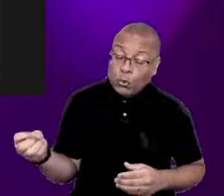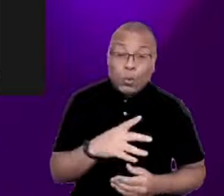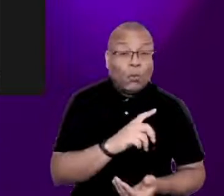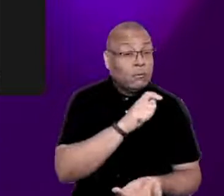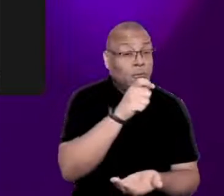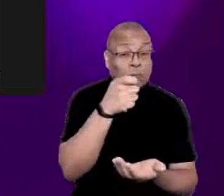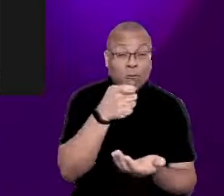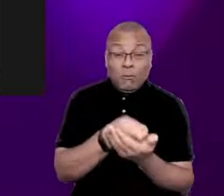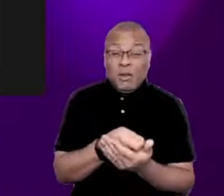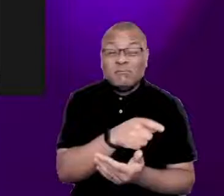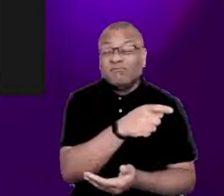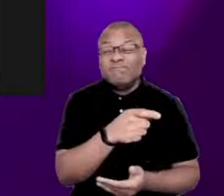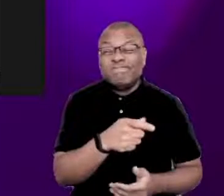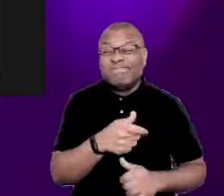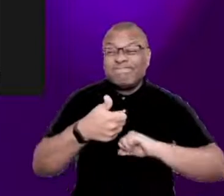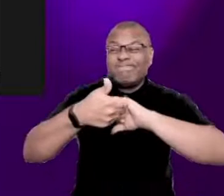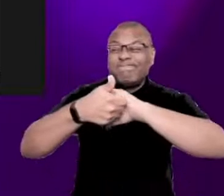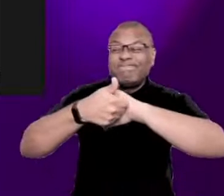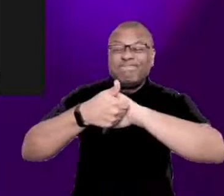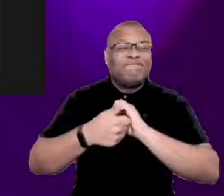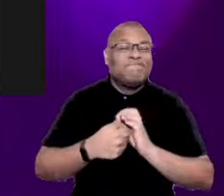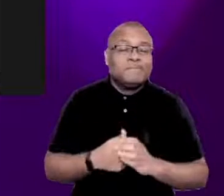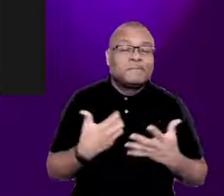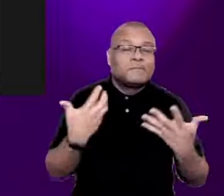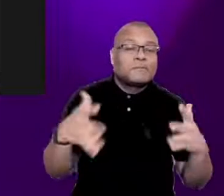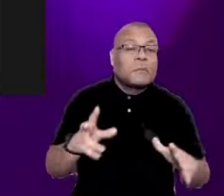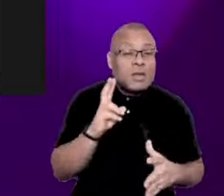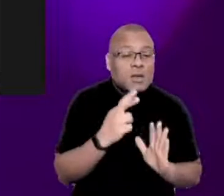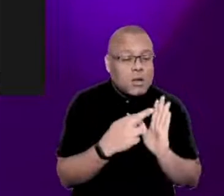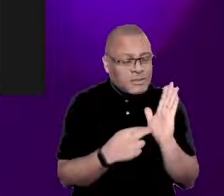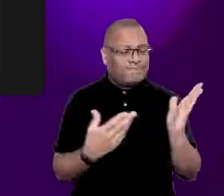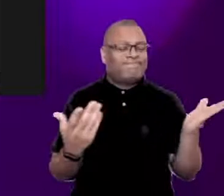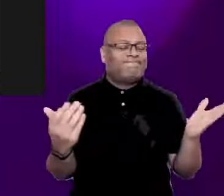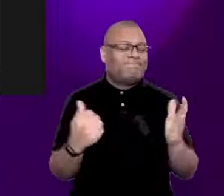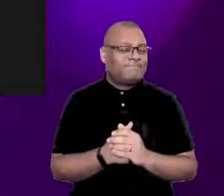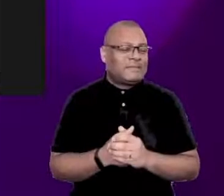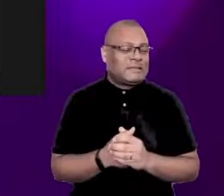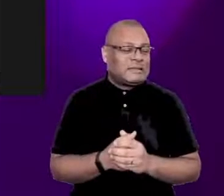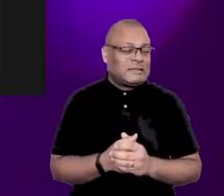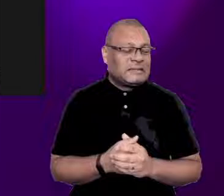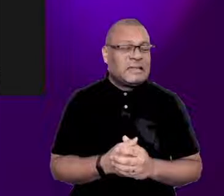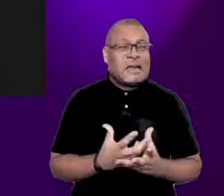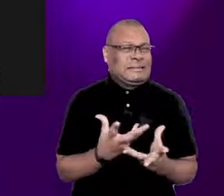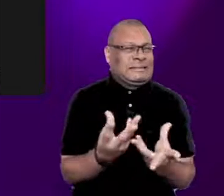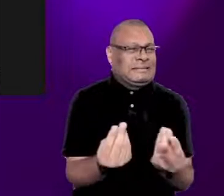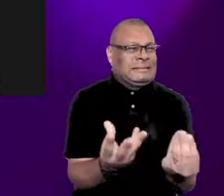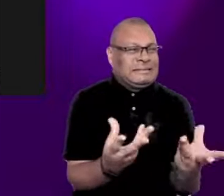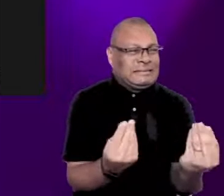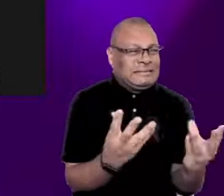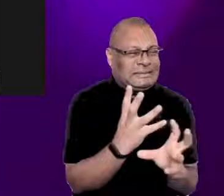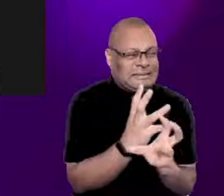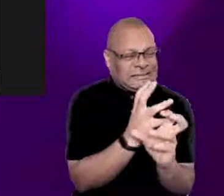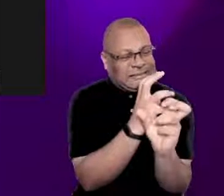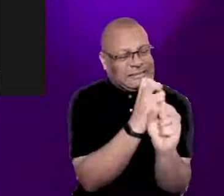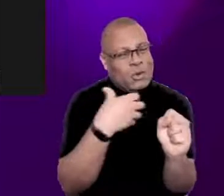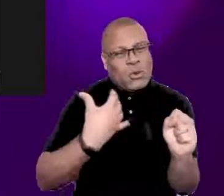é um desincentivo à qualidade, né? A gente olha para o resultado em termos de volume, em termos